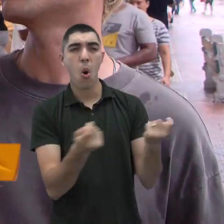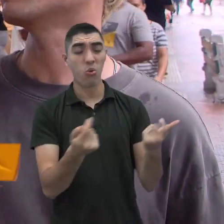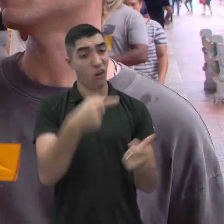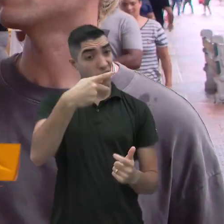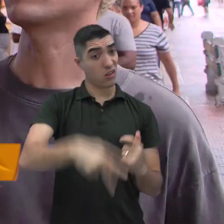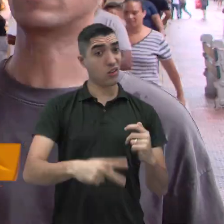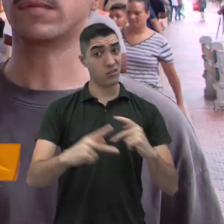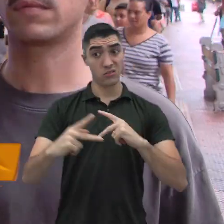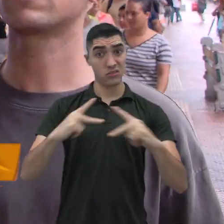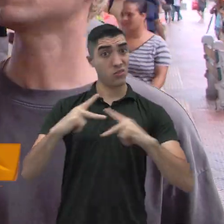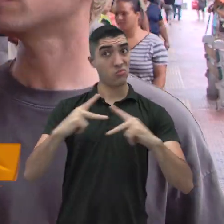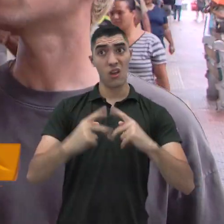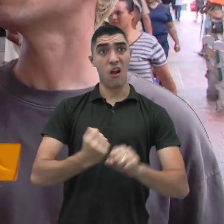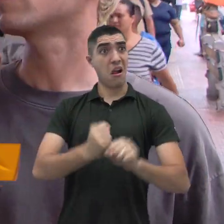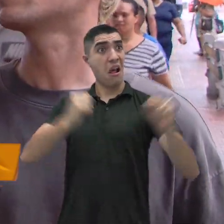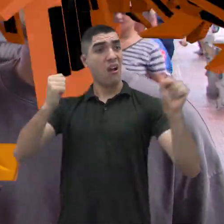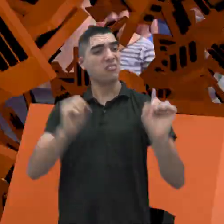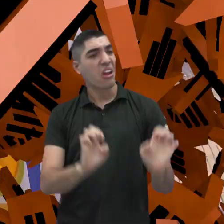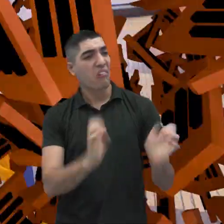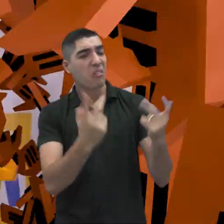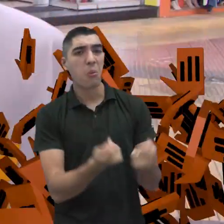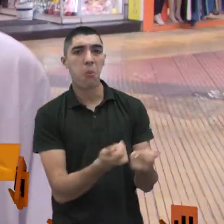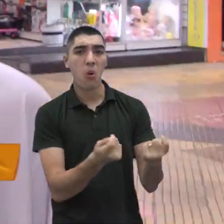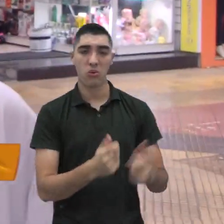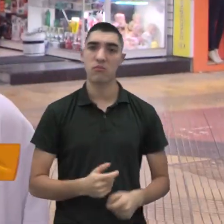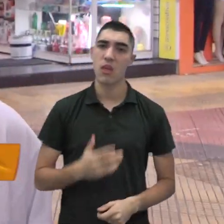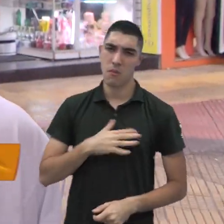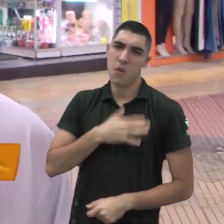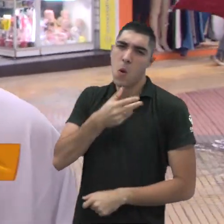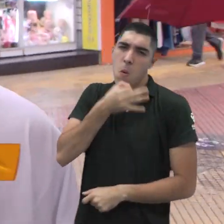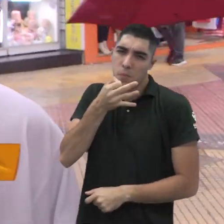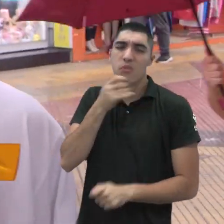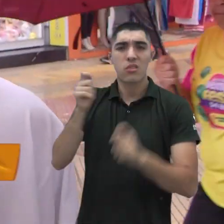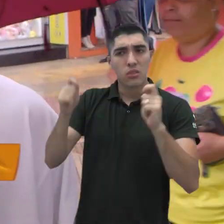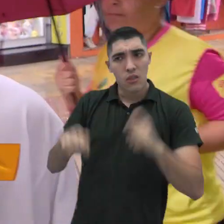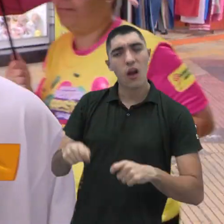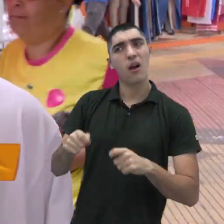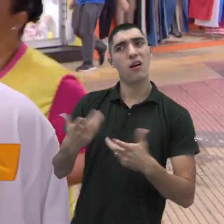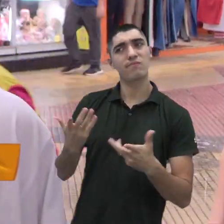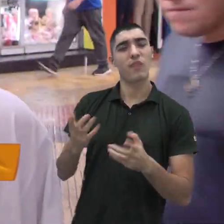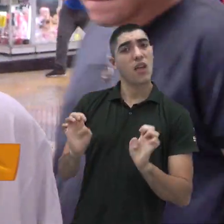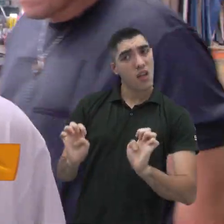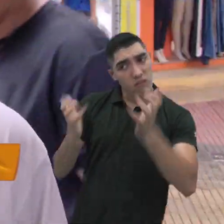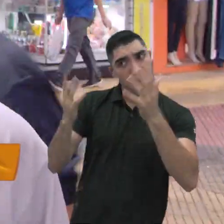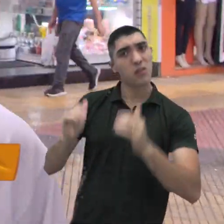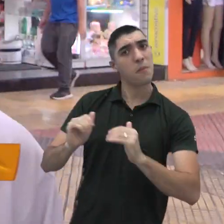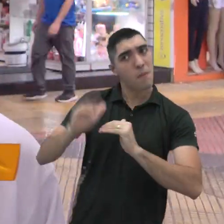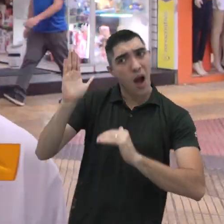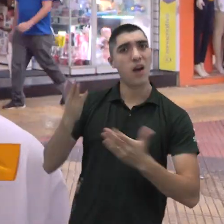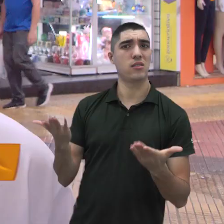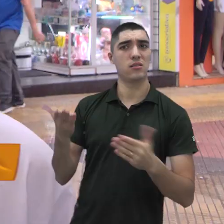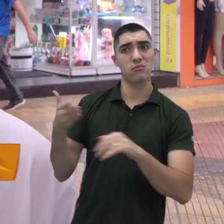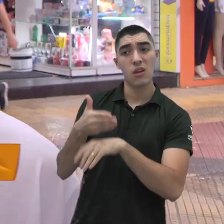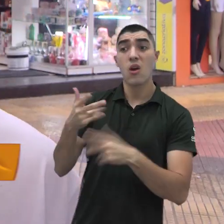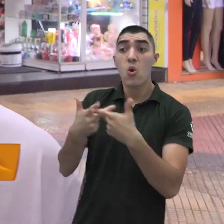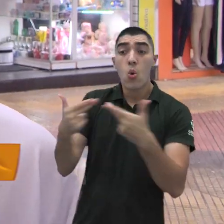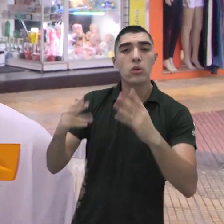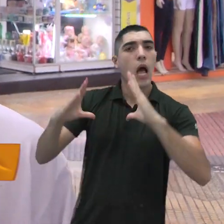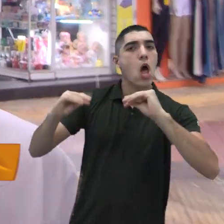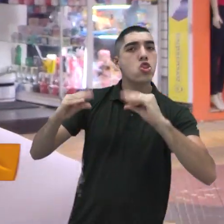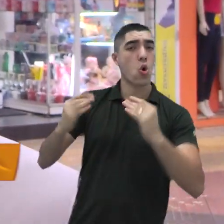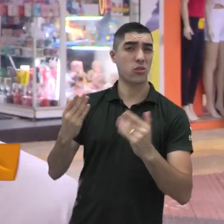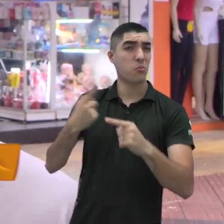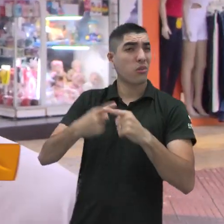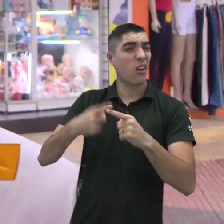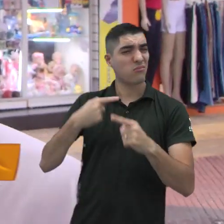uma cidade muito parada pro tamanho que ela tem. Eu acho que poderia ter mais eventos, tá ligado? Poderia ter mais coisas que a gente pudesse fazer